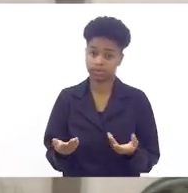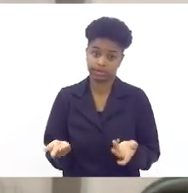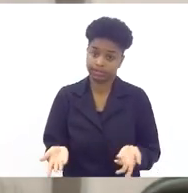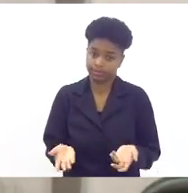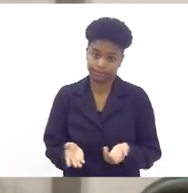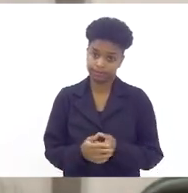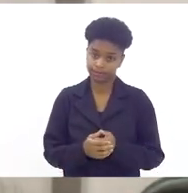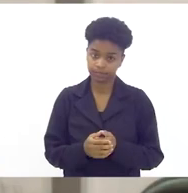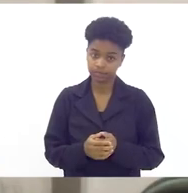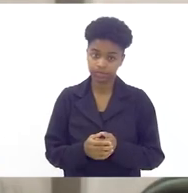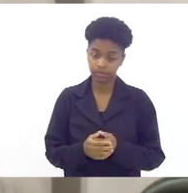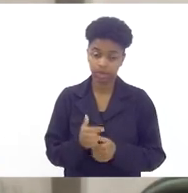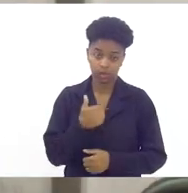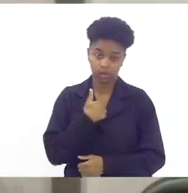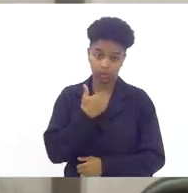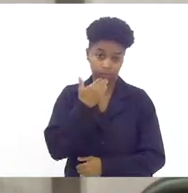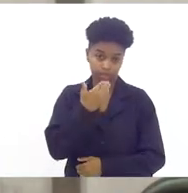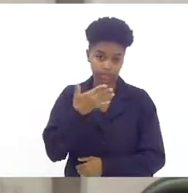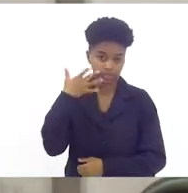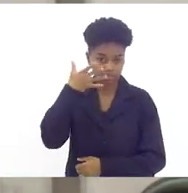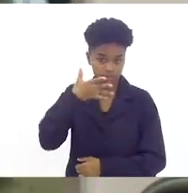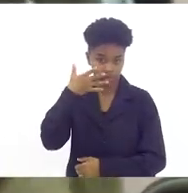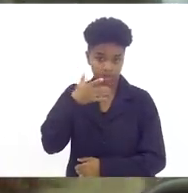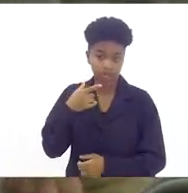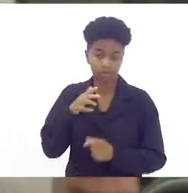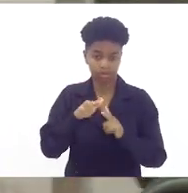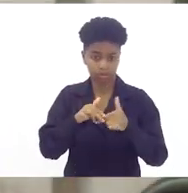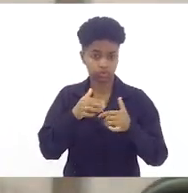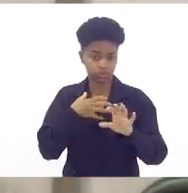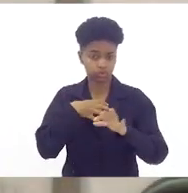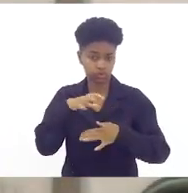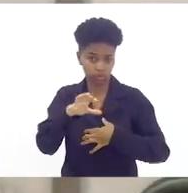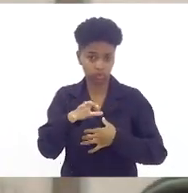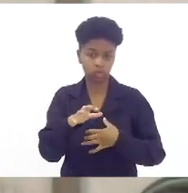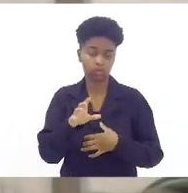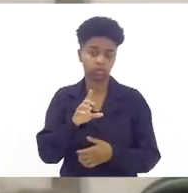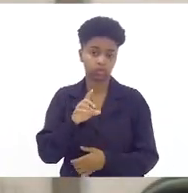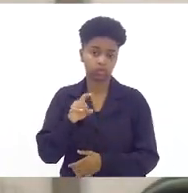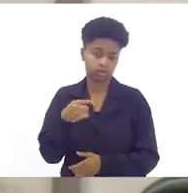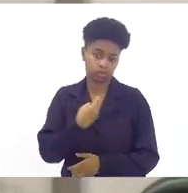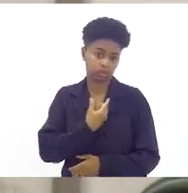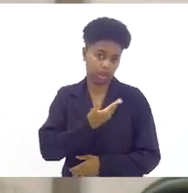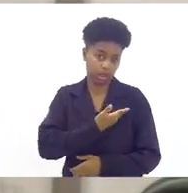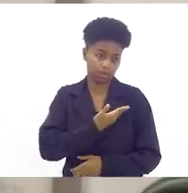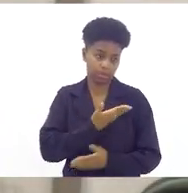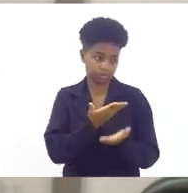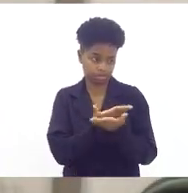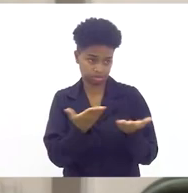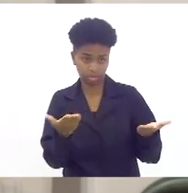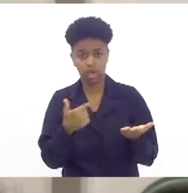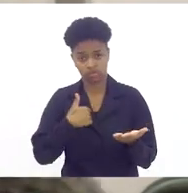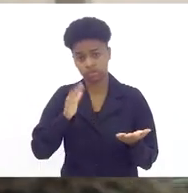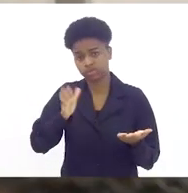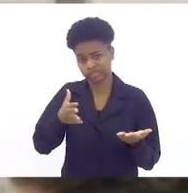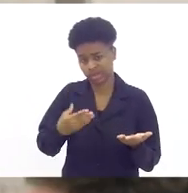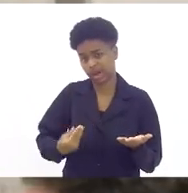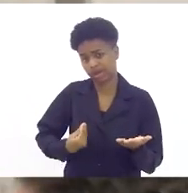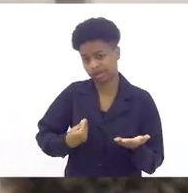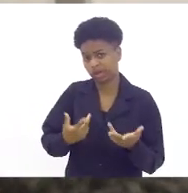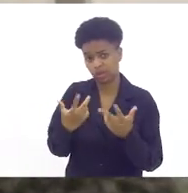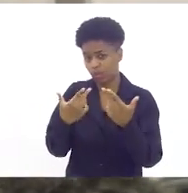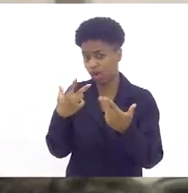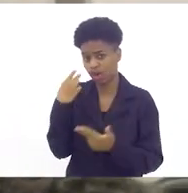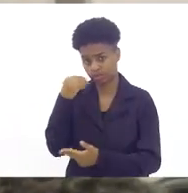eu pedi a fala com uma questão de solidariedade com os companheiros que estão aqui que eu já estive nessa fileira da